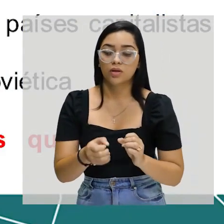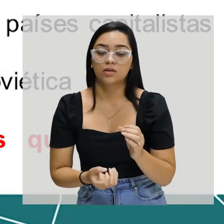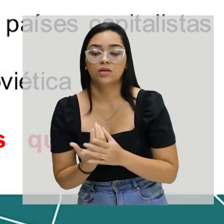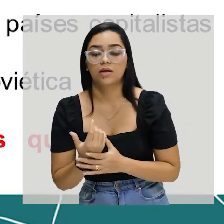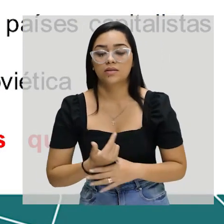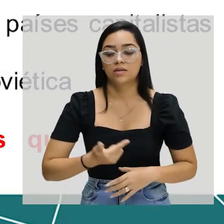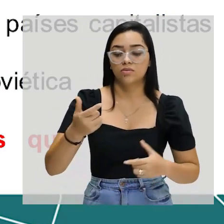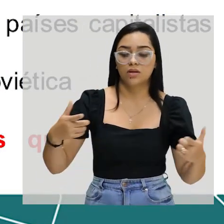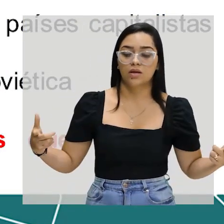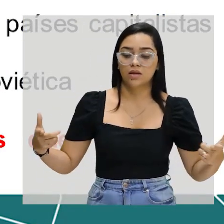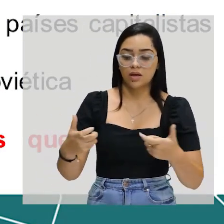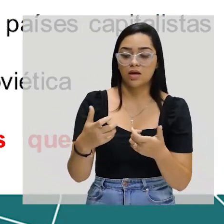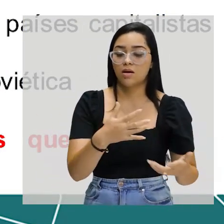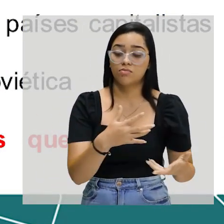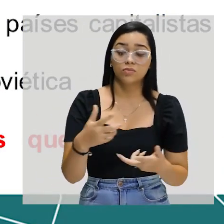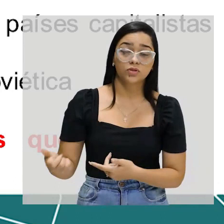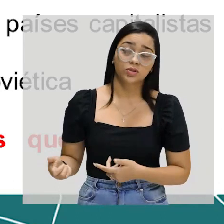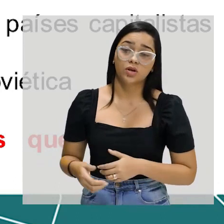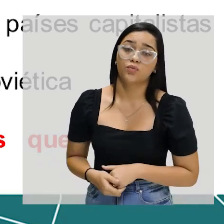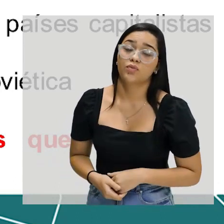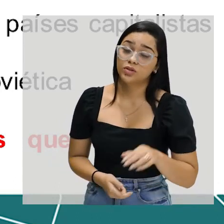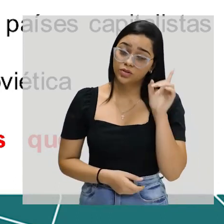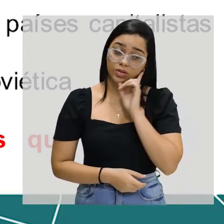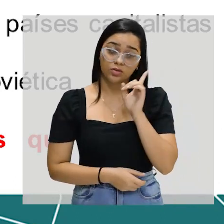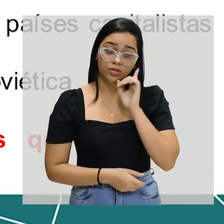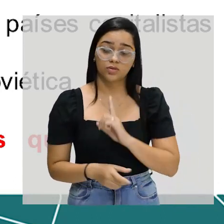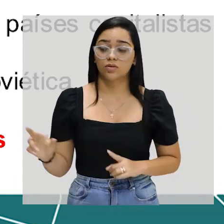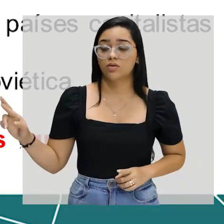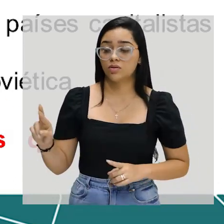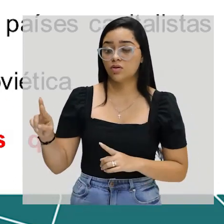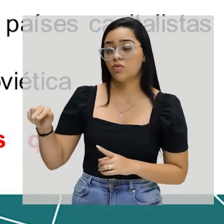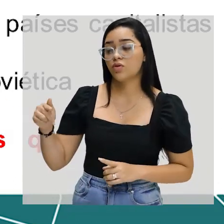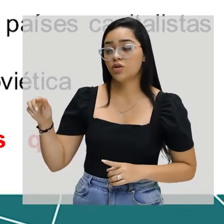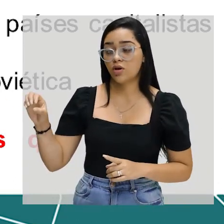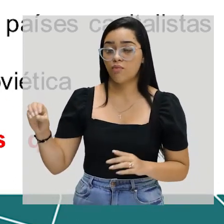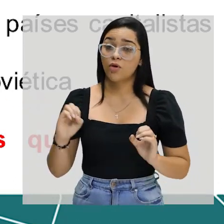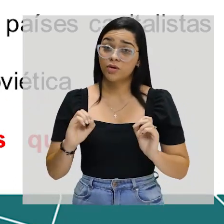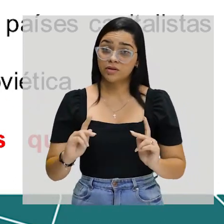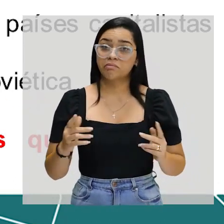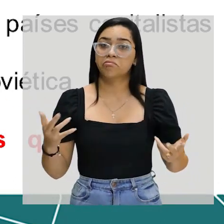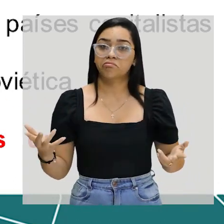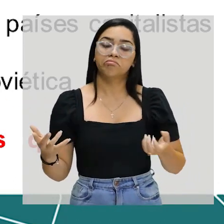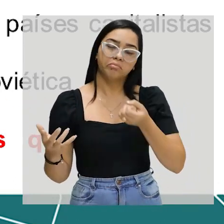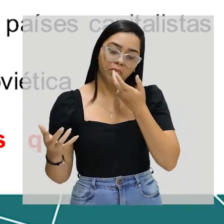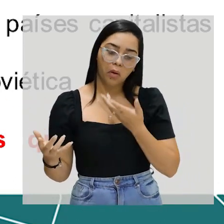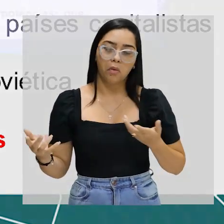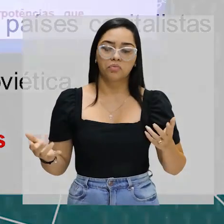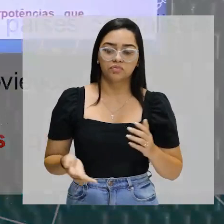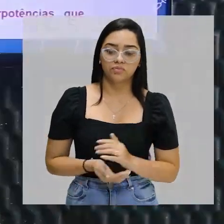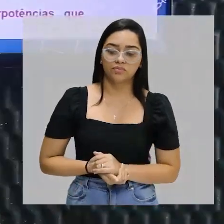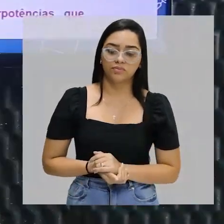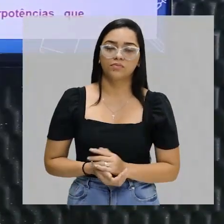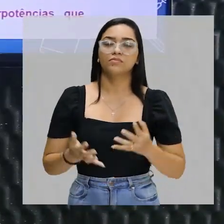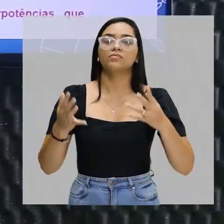emergiram da segunda guerra mundial Estados Unidos e União Soviética bacana né olha que caixa legal